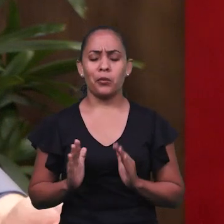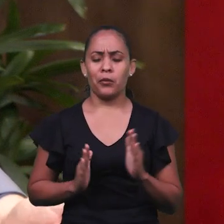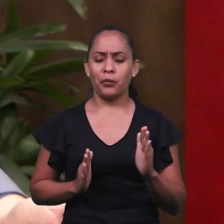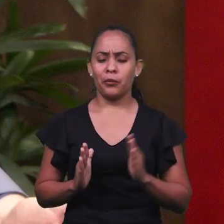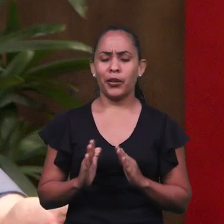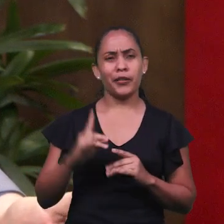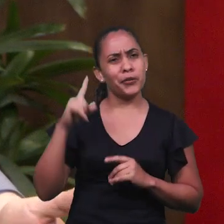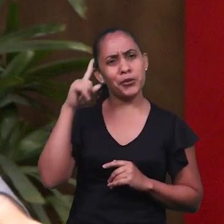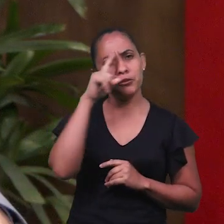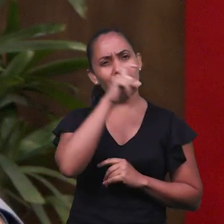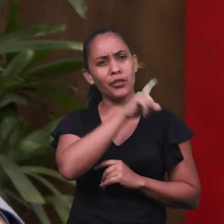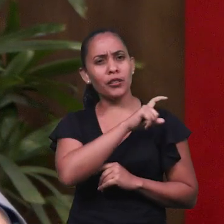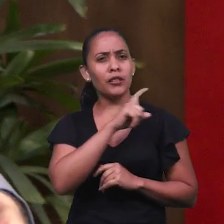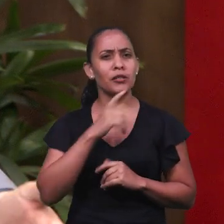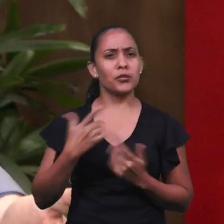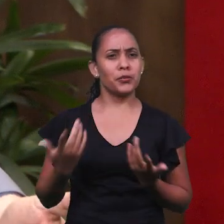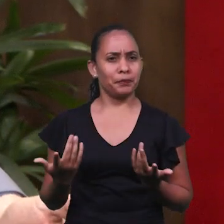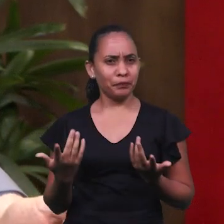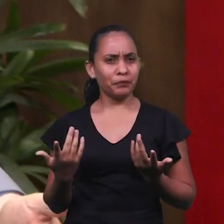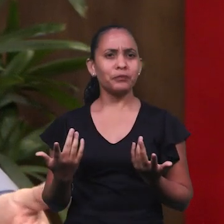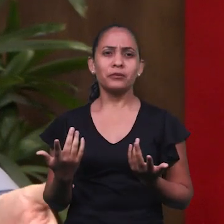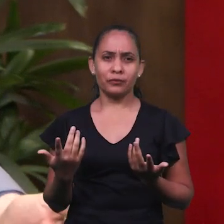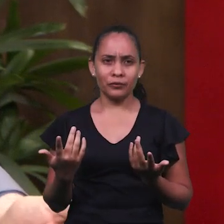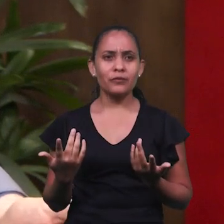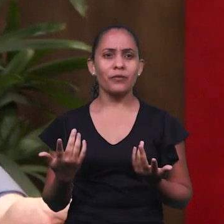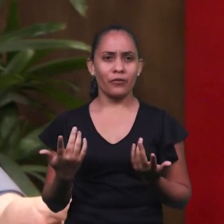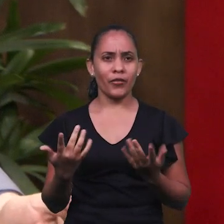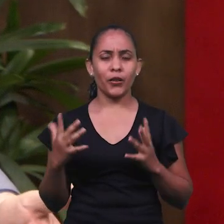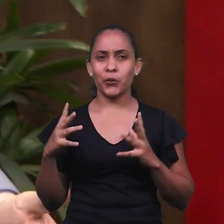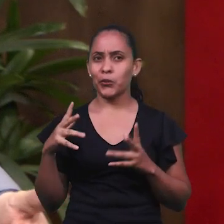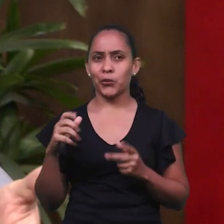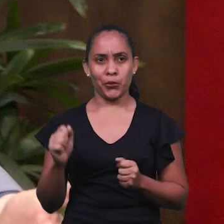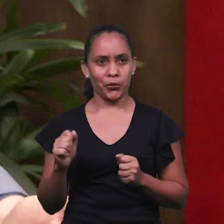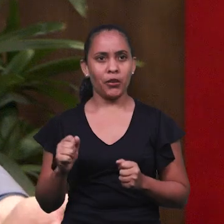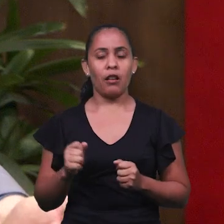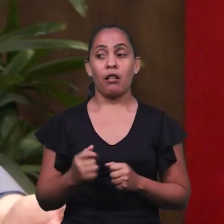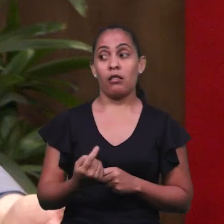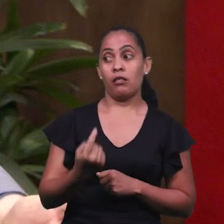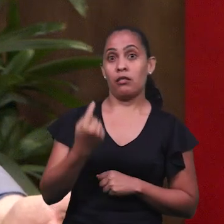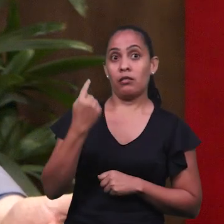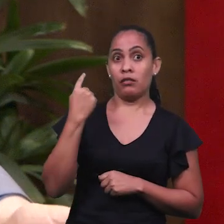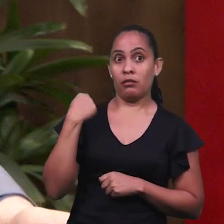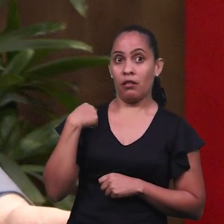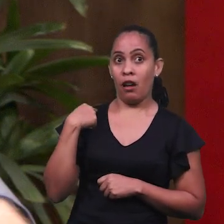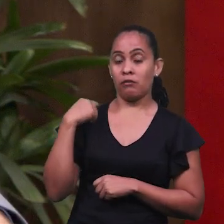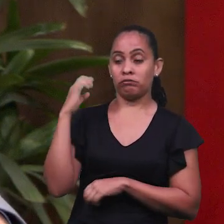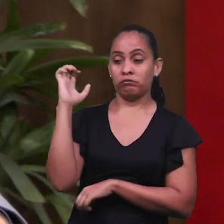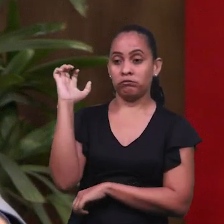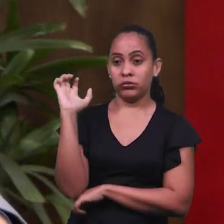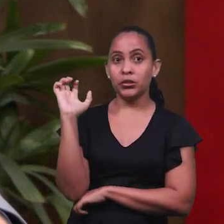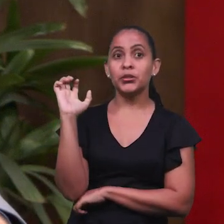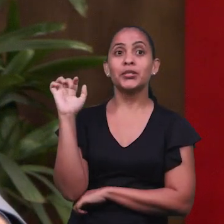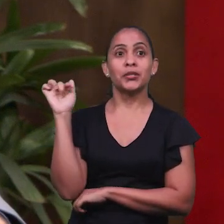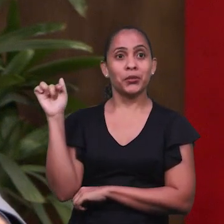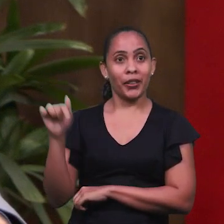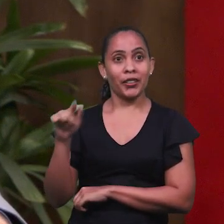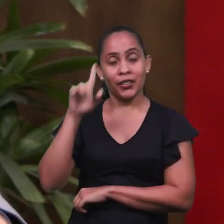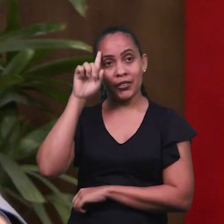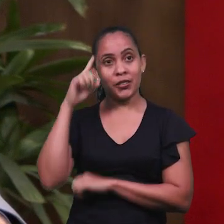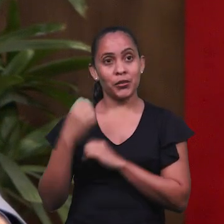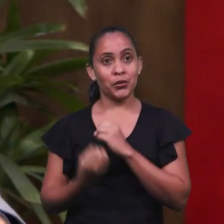pelas adversidades? E nós podemos dizer que a origem de tudo foi lá no Éden. Porque quando Deus cria o